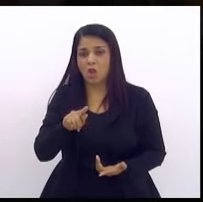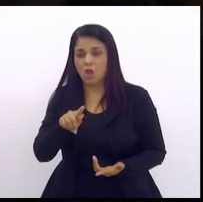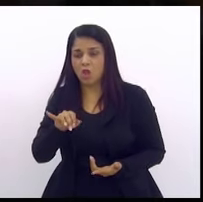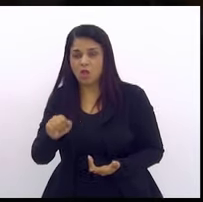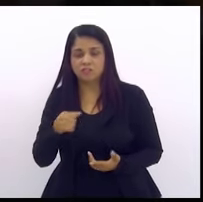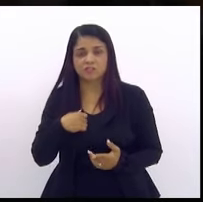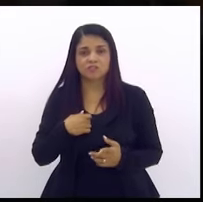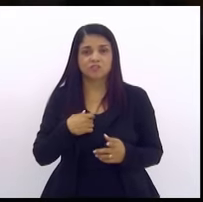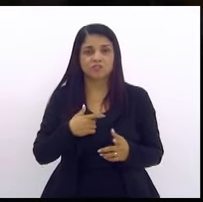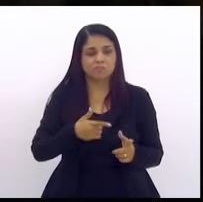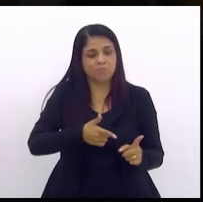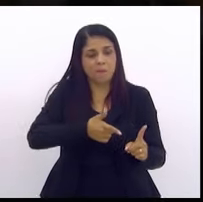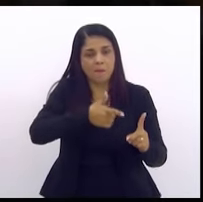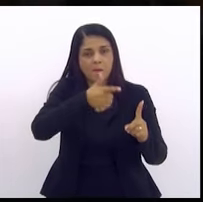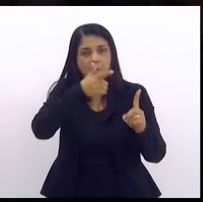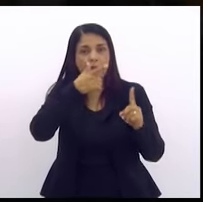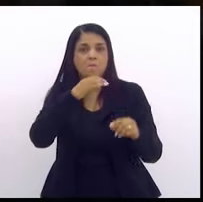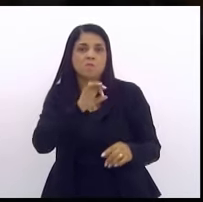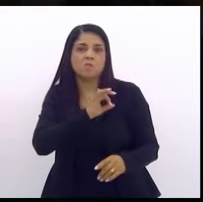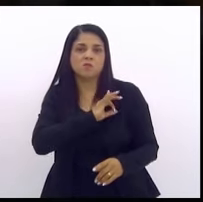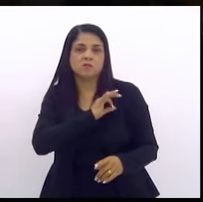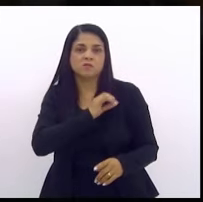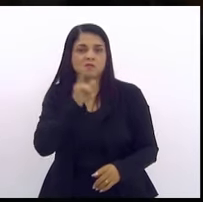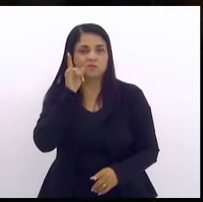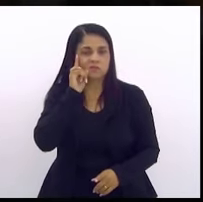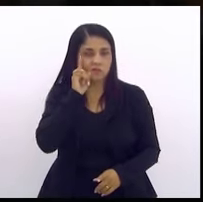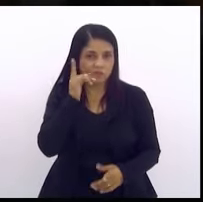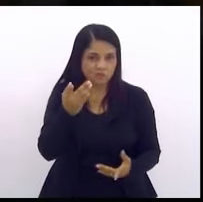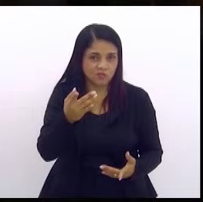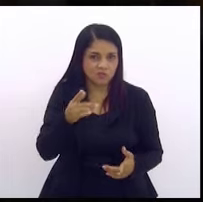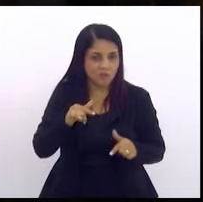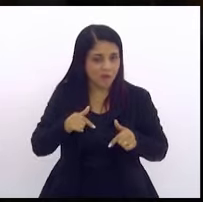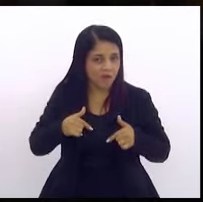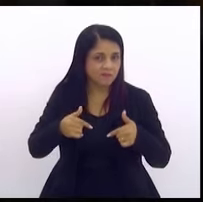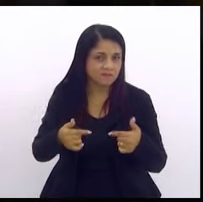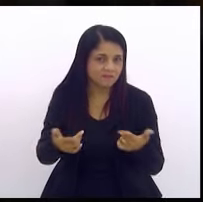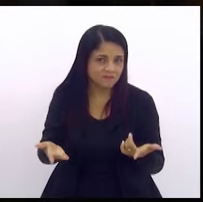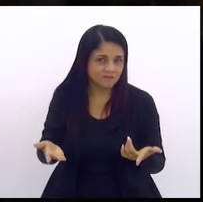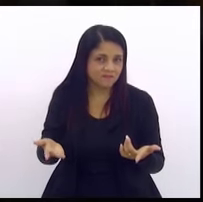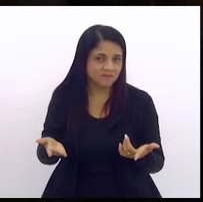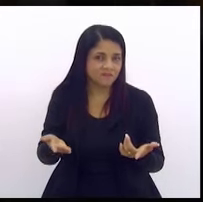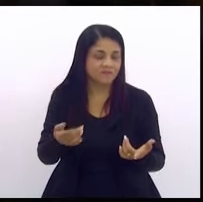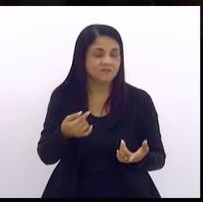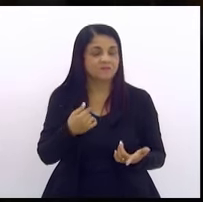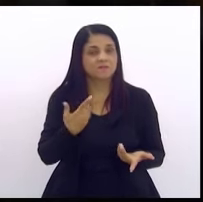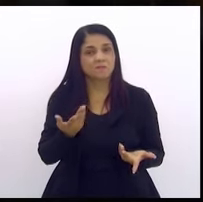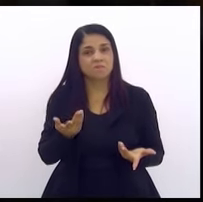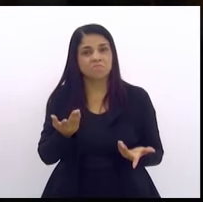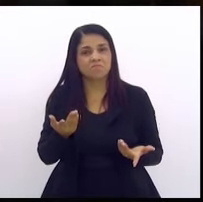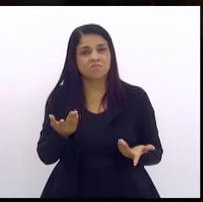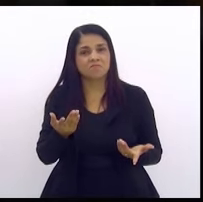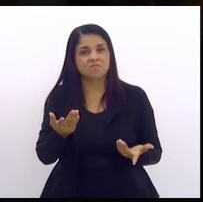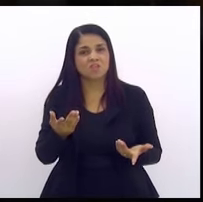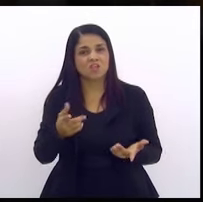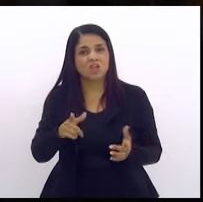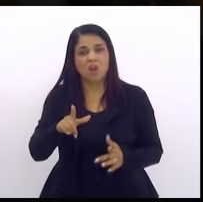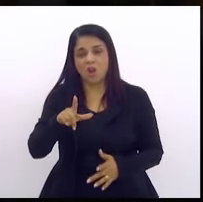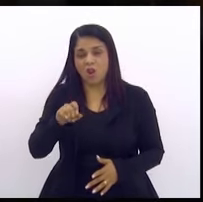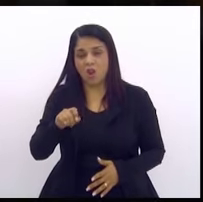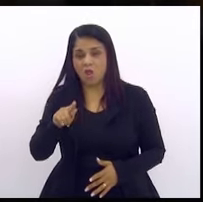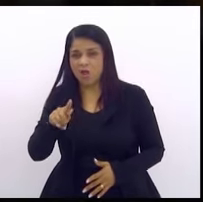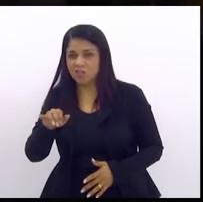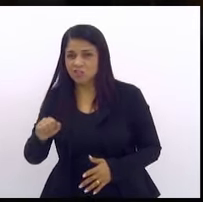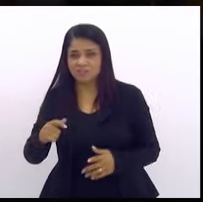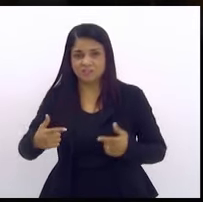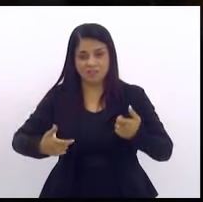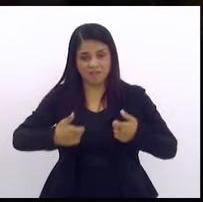operações policiais cotidianas, lógica de uma ação que supostamente, numa lógica de guerra,